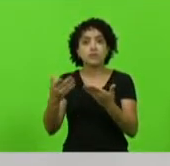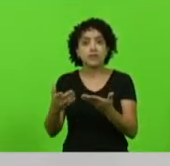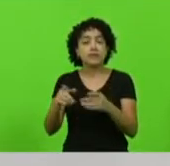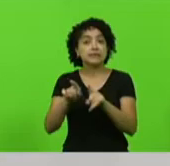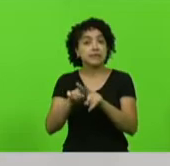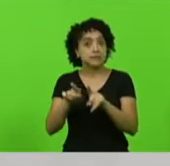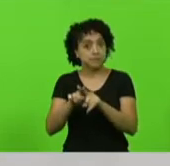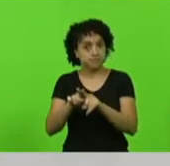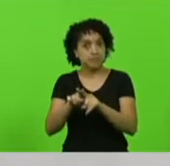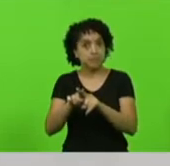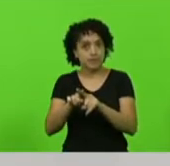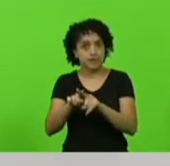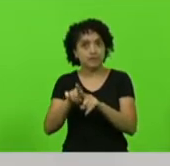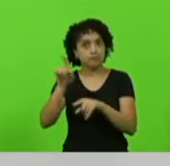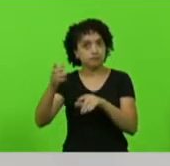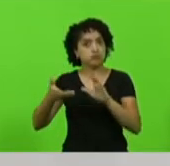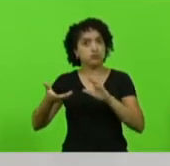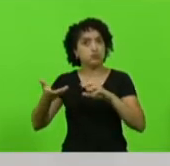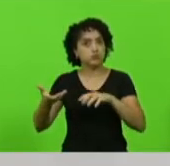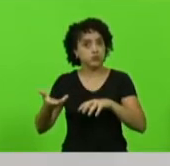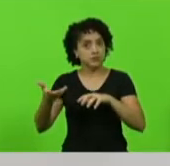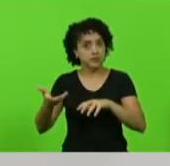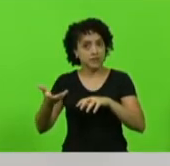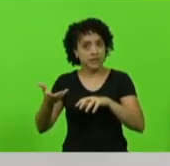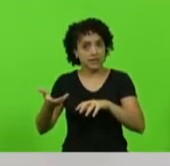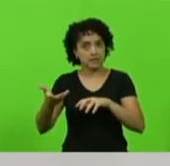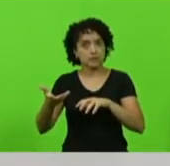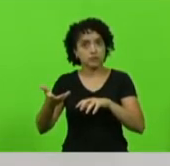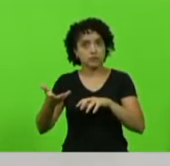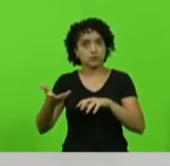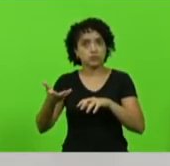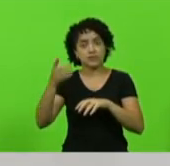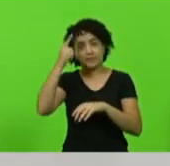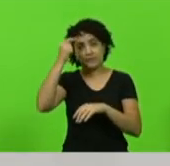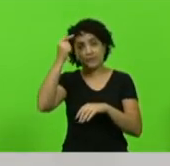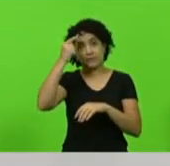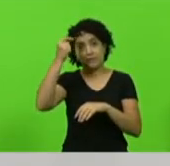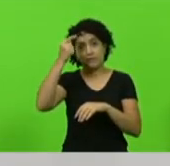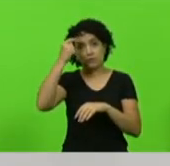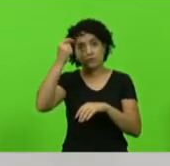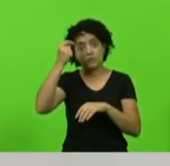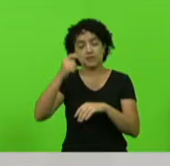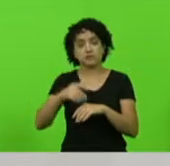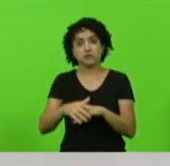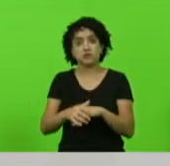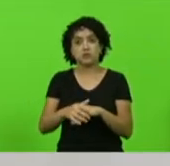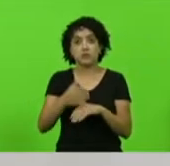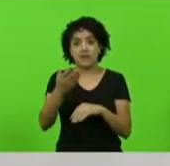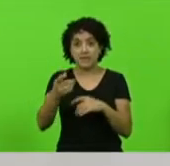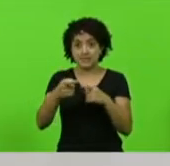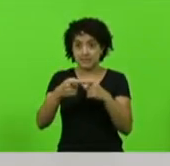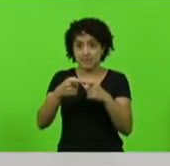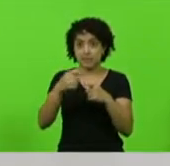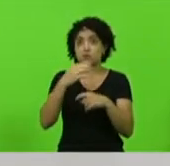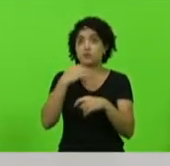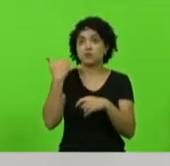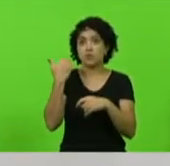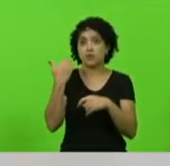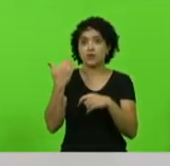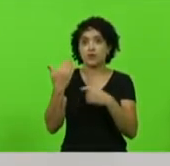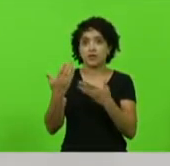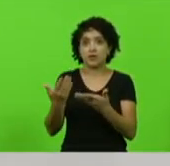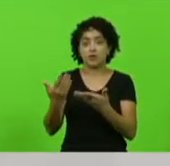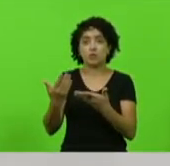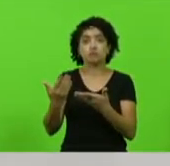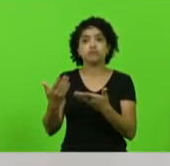do Senado da faculdade. Aí, ô senador, esse médico que faleceu... Foi membro